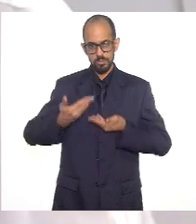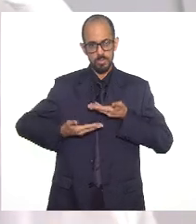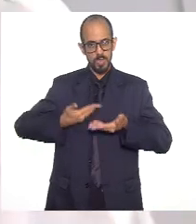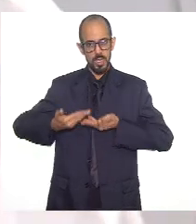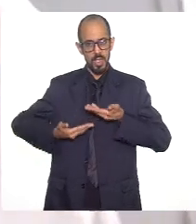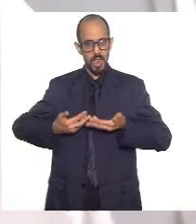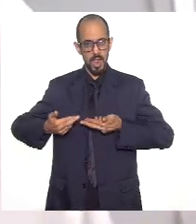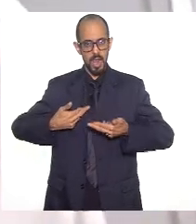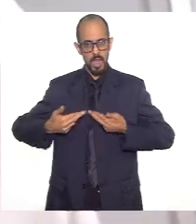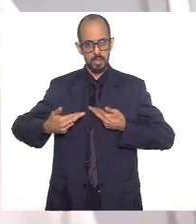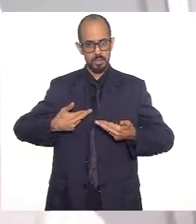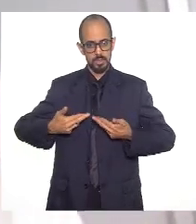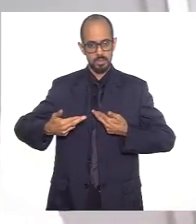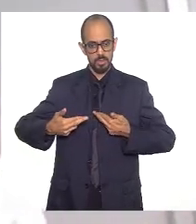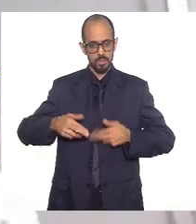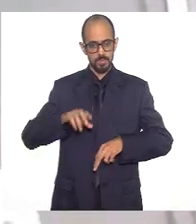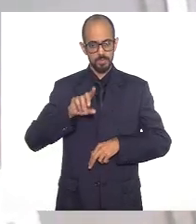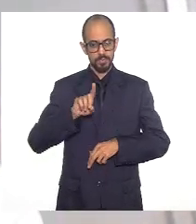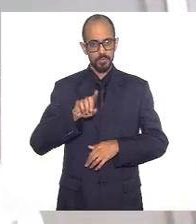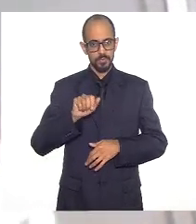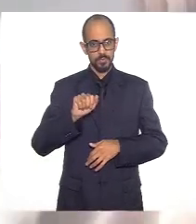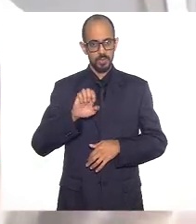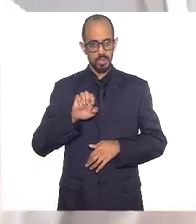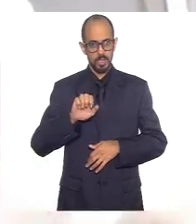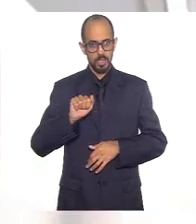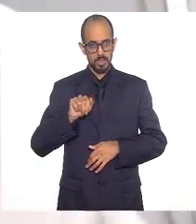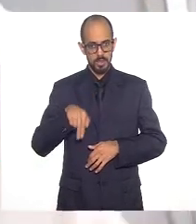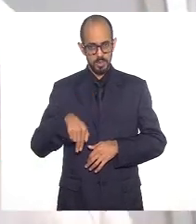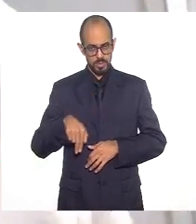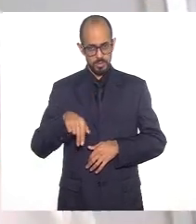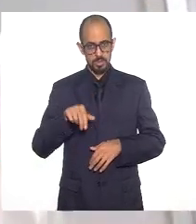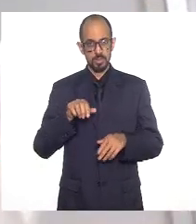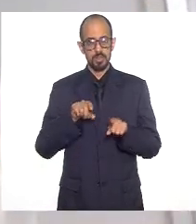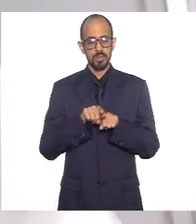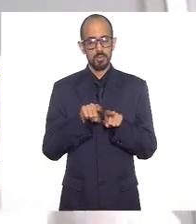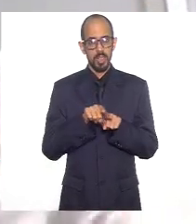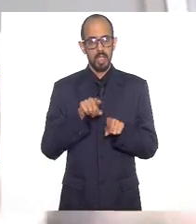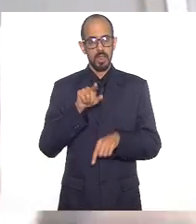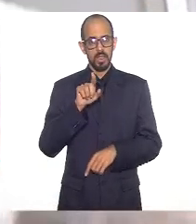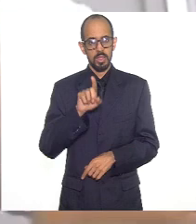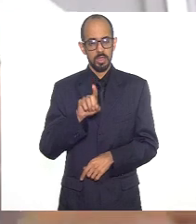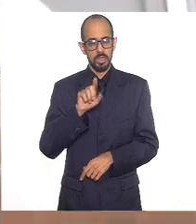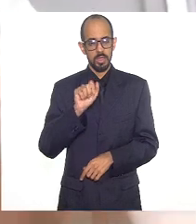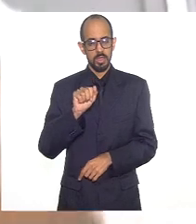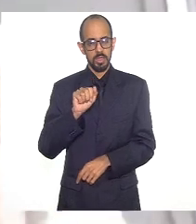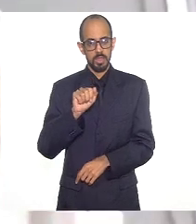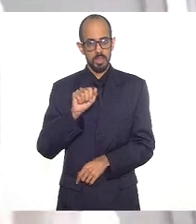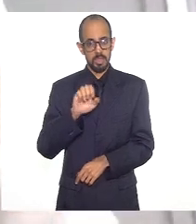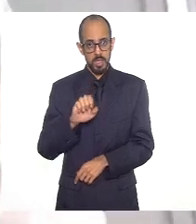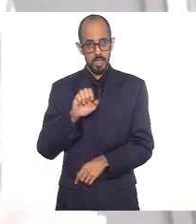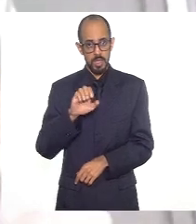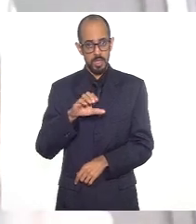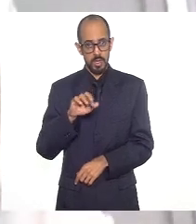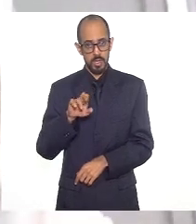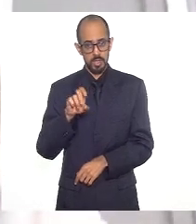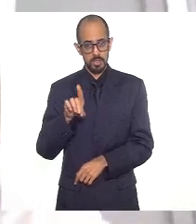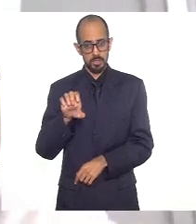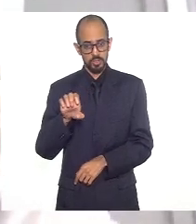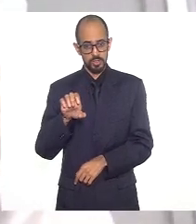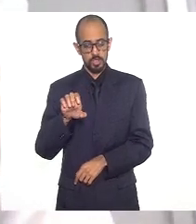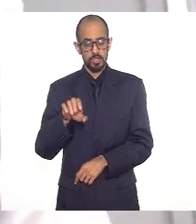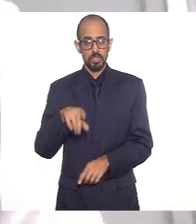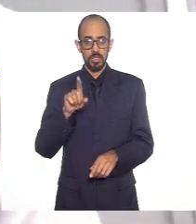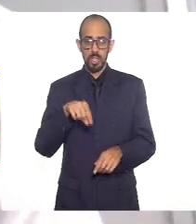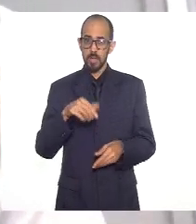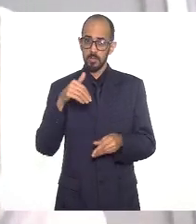e ampliação de DEANs e DECRADs no interior, como foi parte de uma proposição aqui já votada nessa